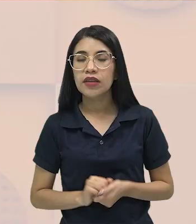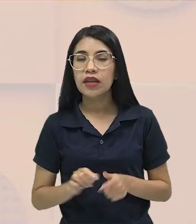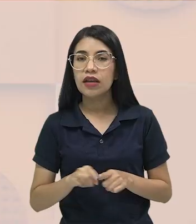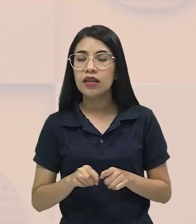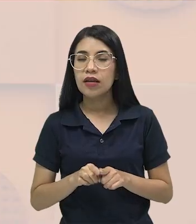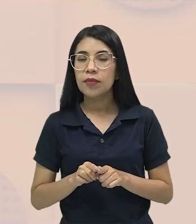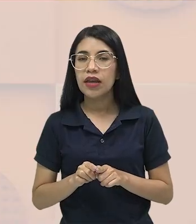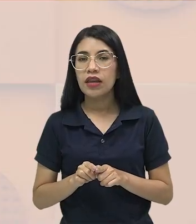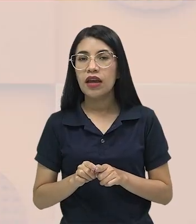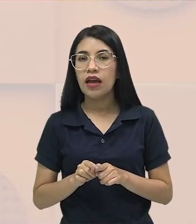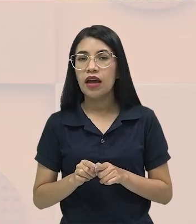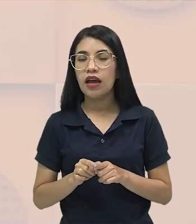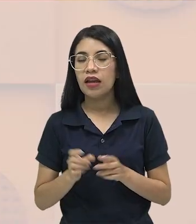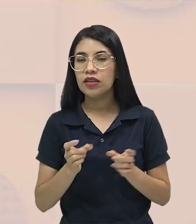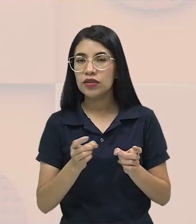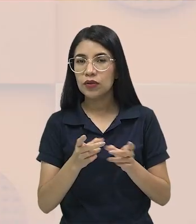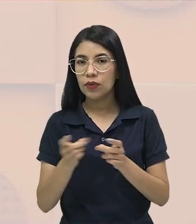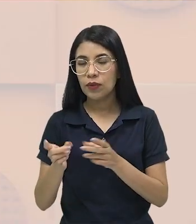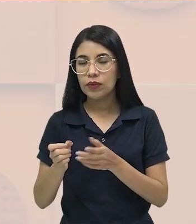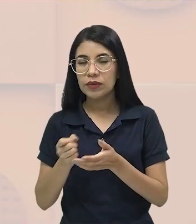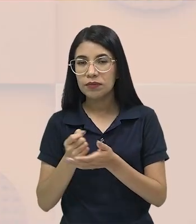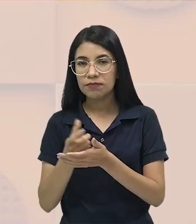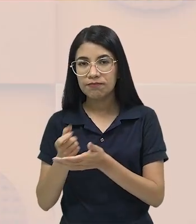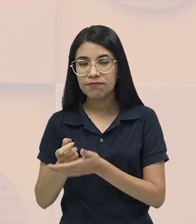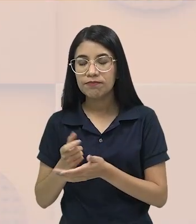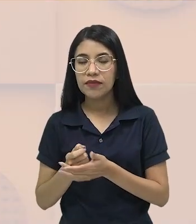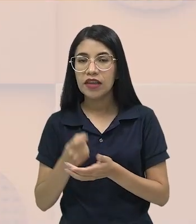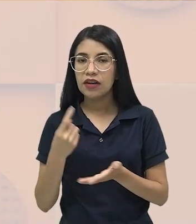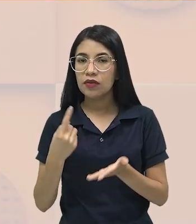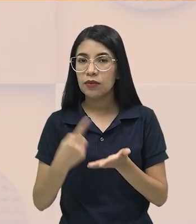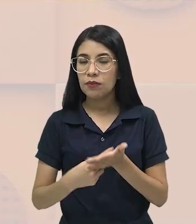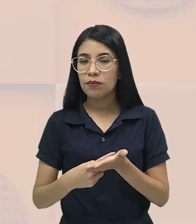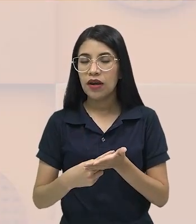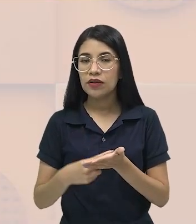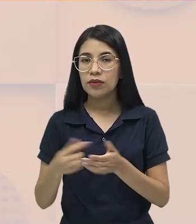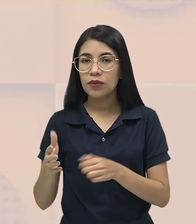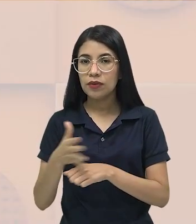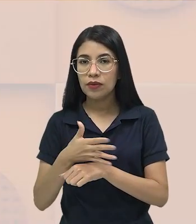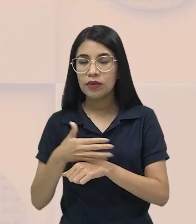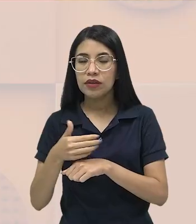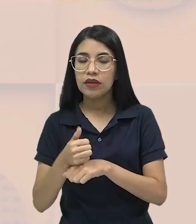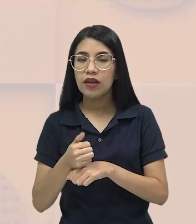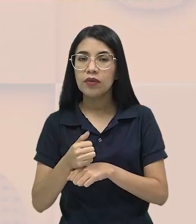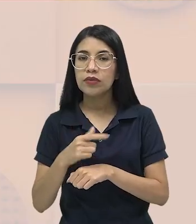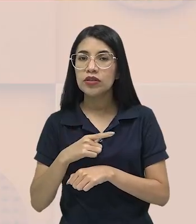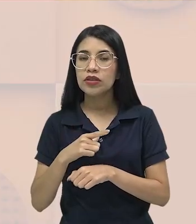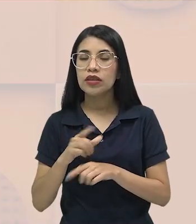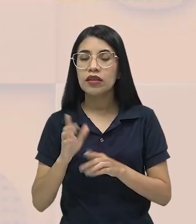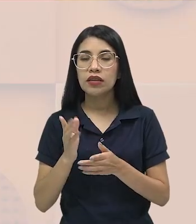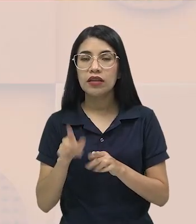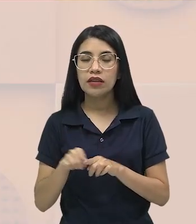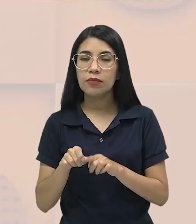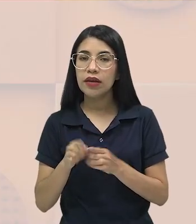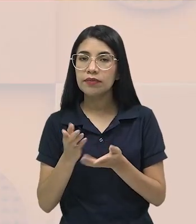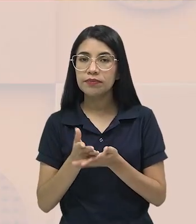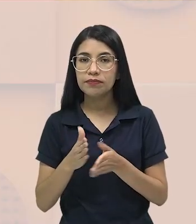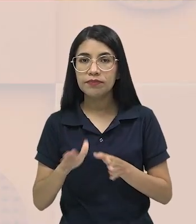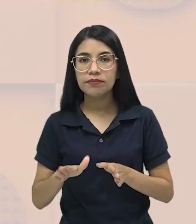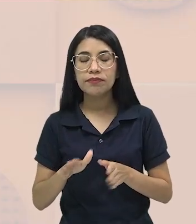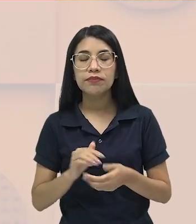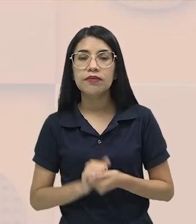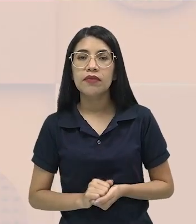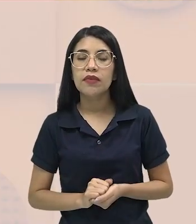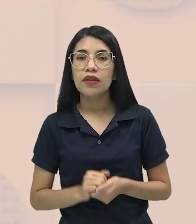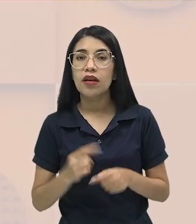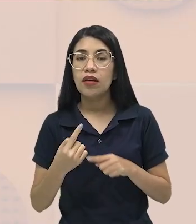monopólio comercial que era garantido pelo chamado Pacto Colonial entre metrópole e colônia também deixou de existir, porque